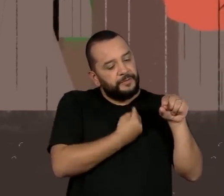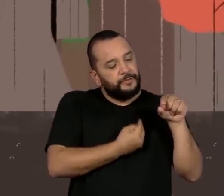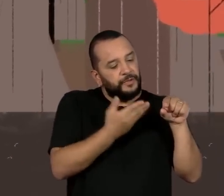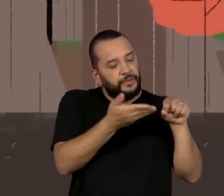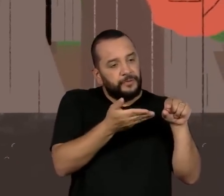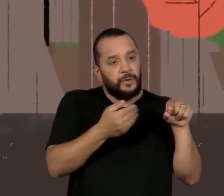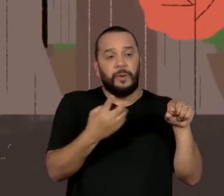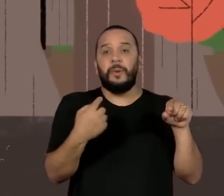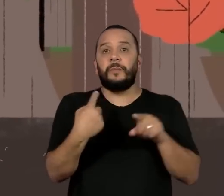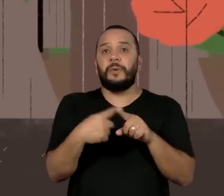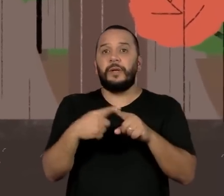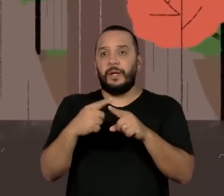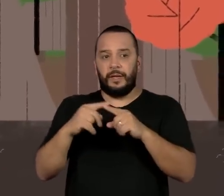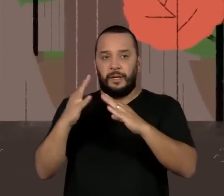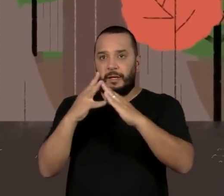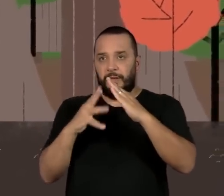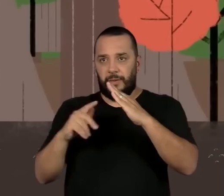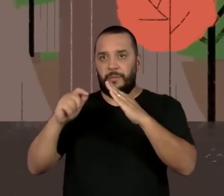meu uso.